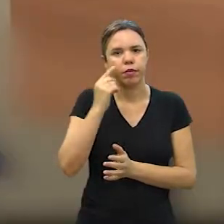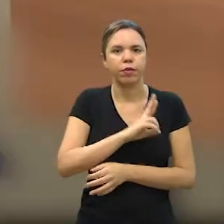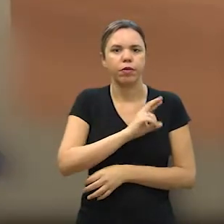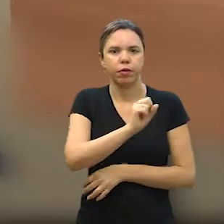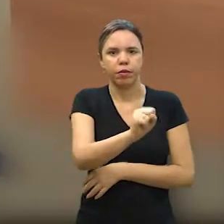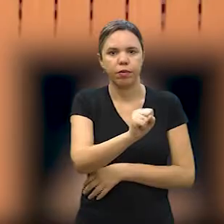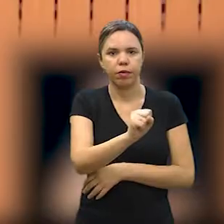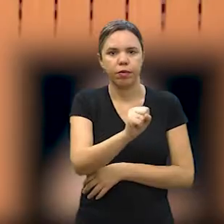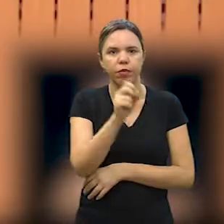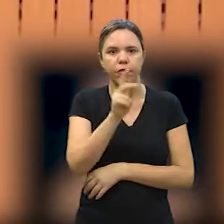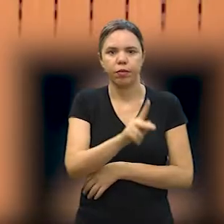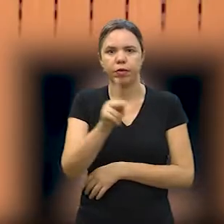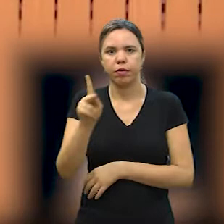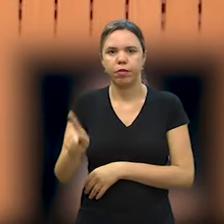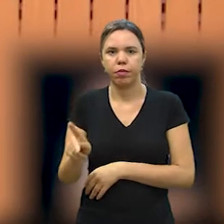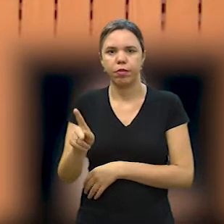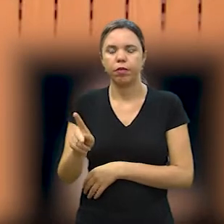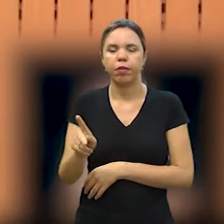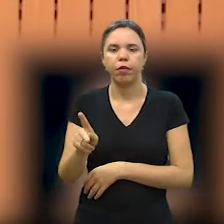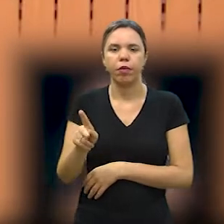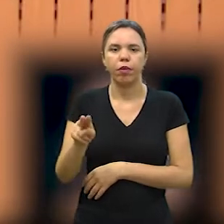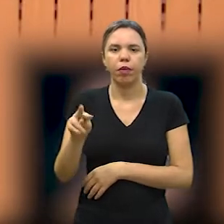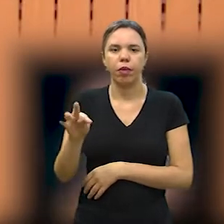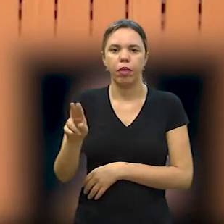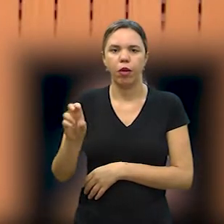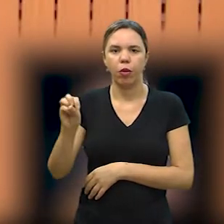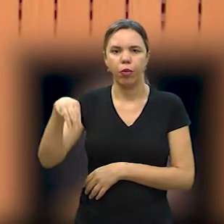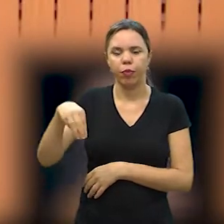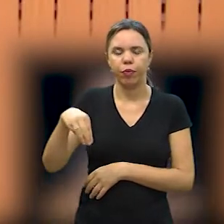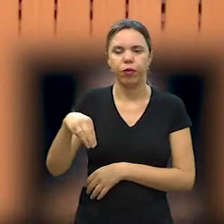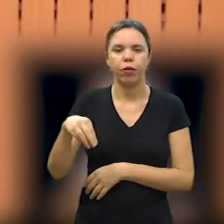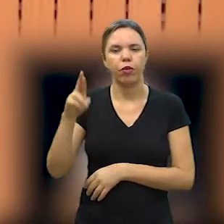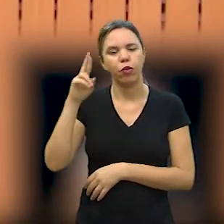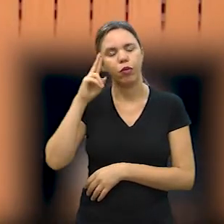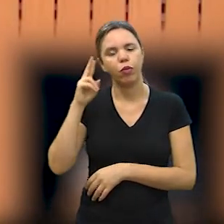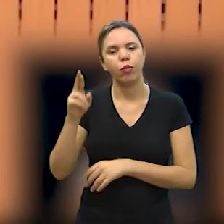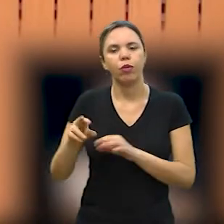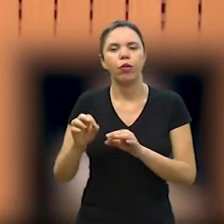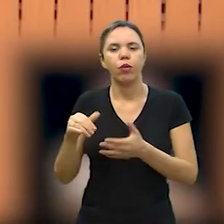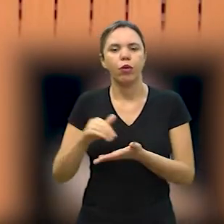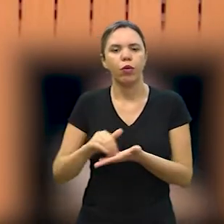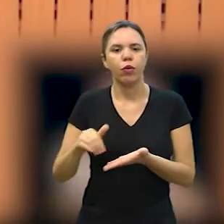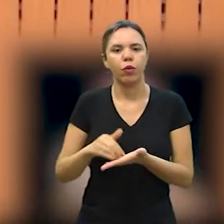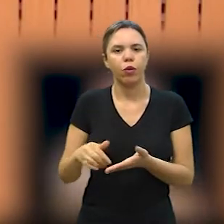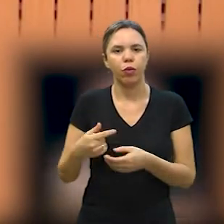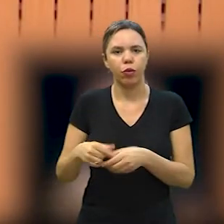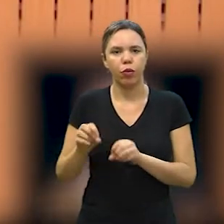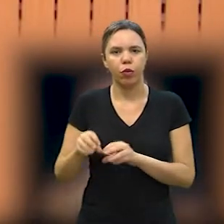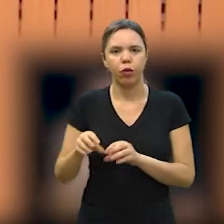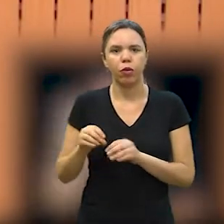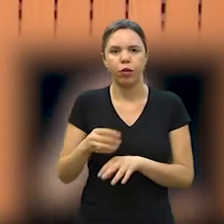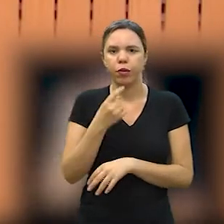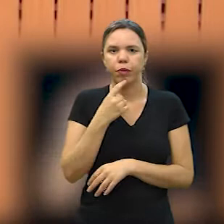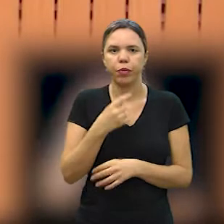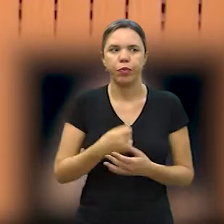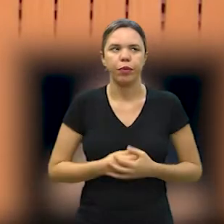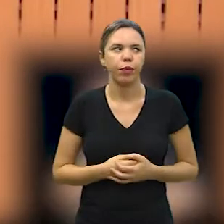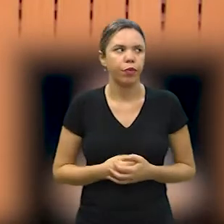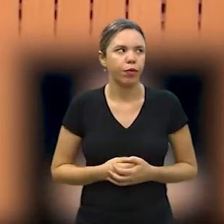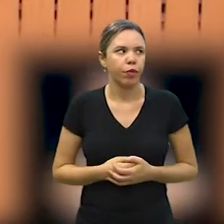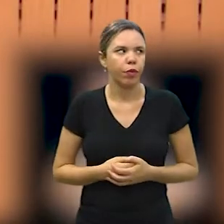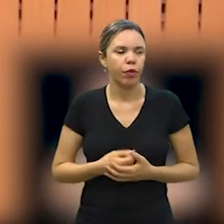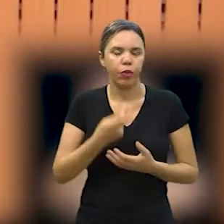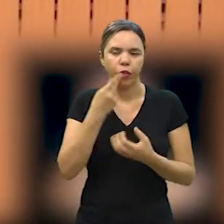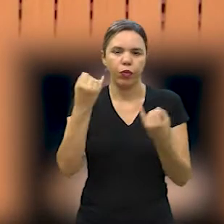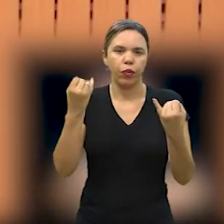e Luiz Rossini além do Professor neuton Miranda supervisora Educacional na Secretaria Municipal de Educação de Campinas